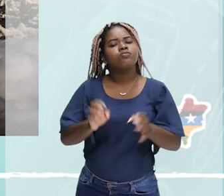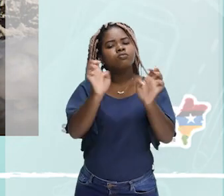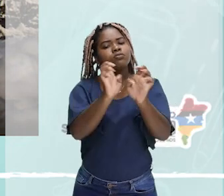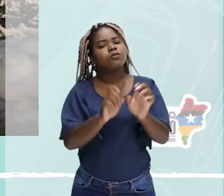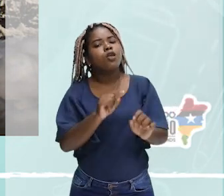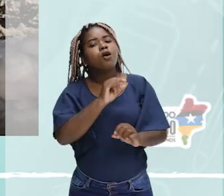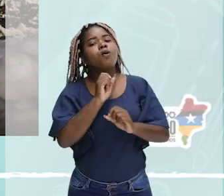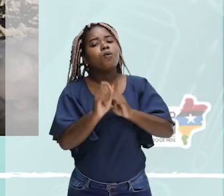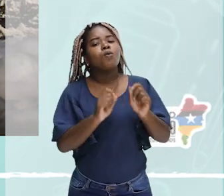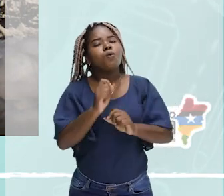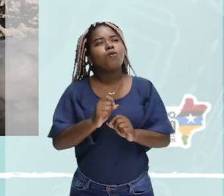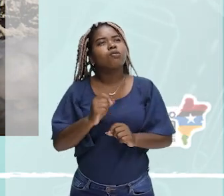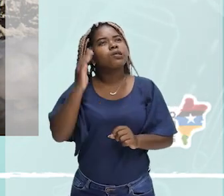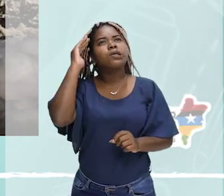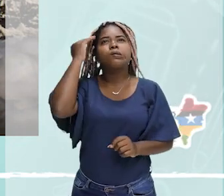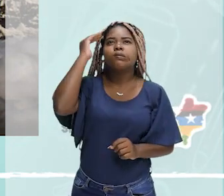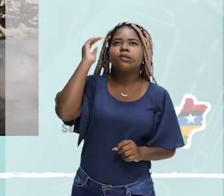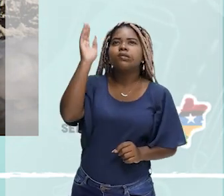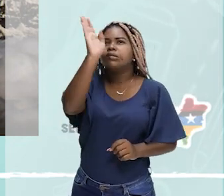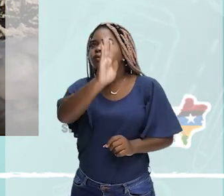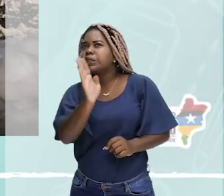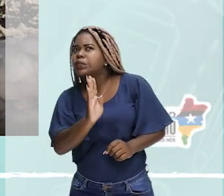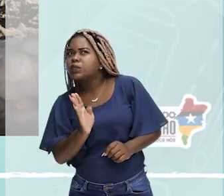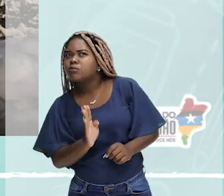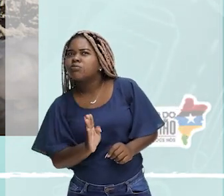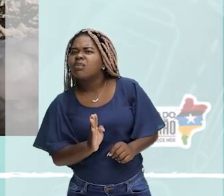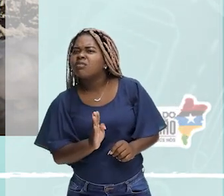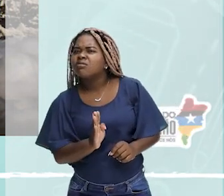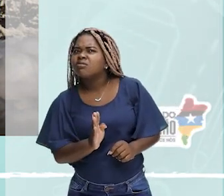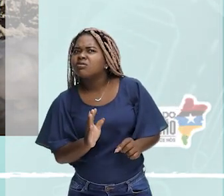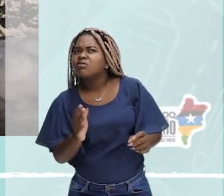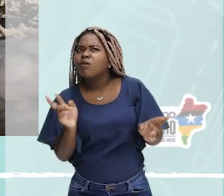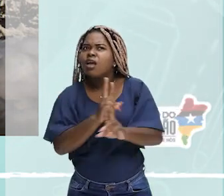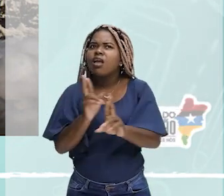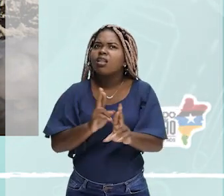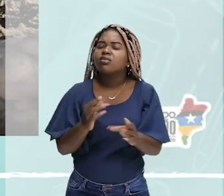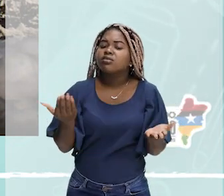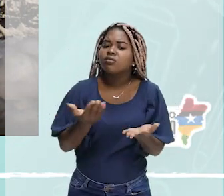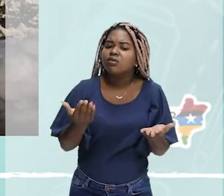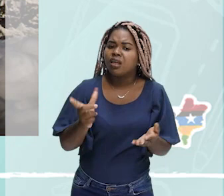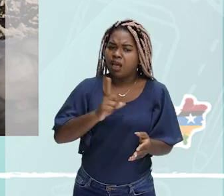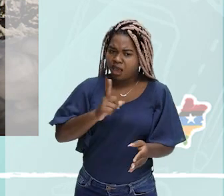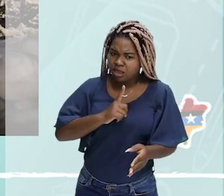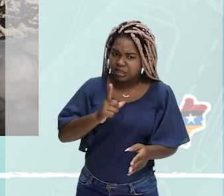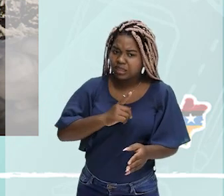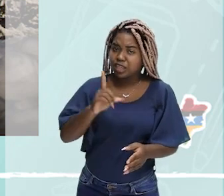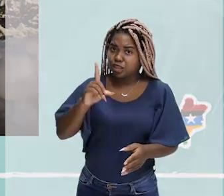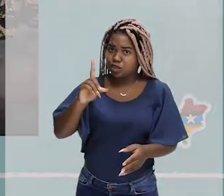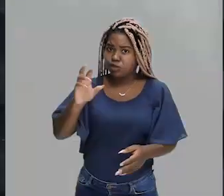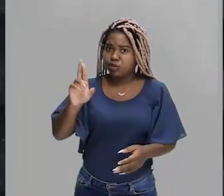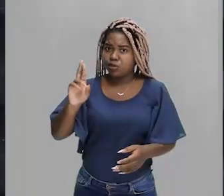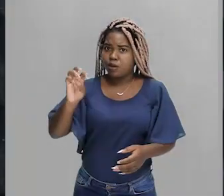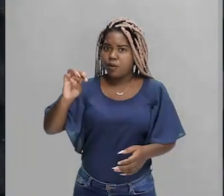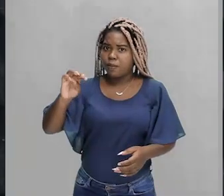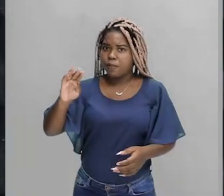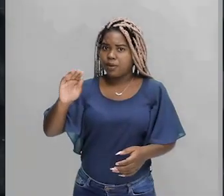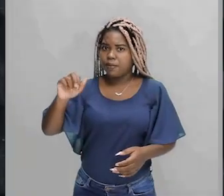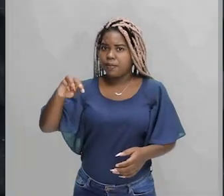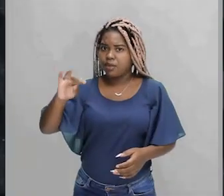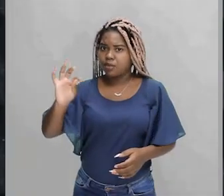tu já sabe aí de Brasil, das nossas placas tectônicas. No Brasil, tem dobramento moderno? E